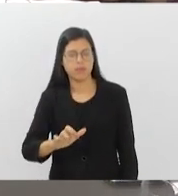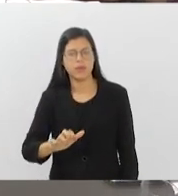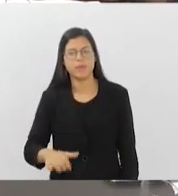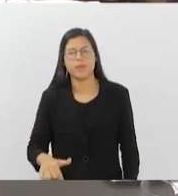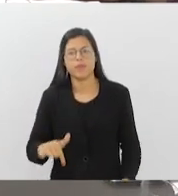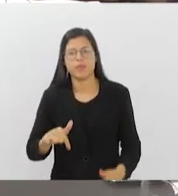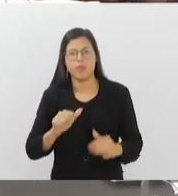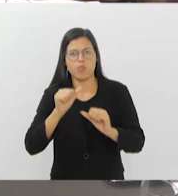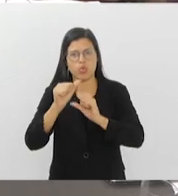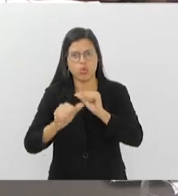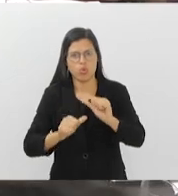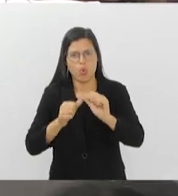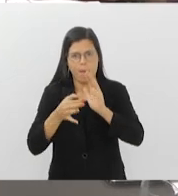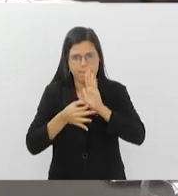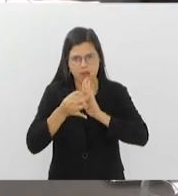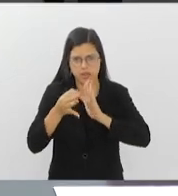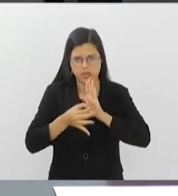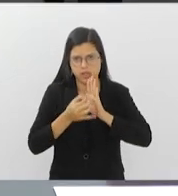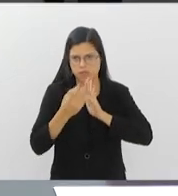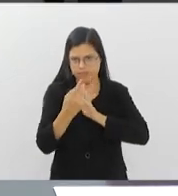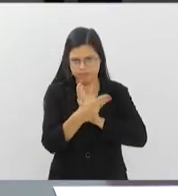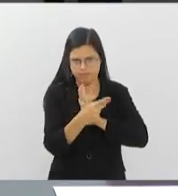alterou o parecer dele.